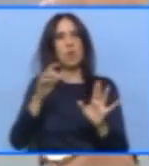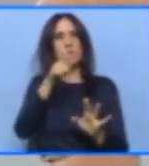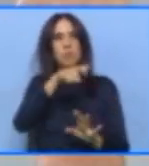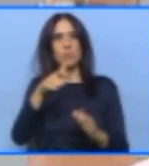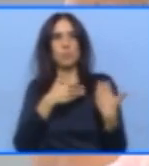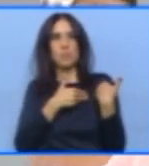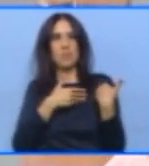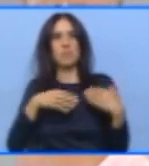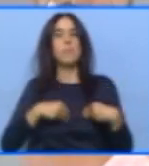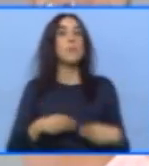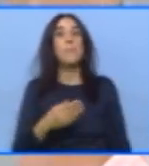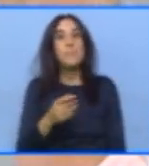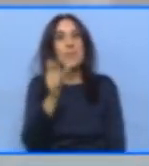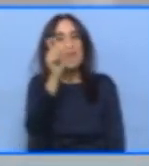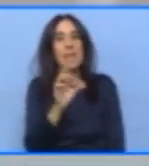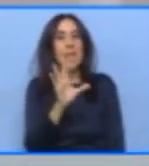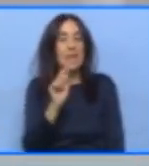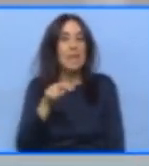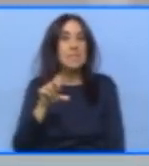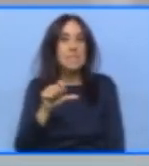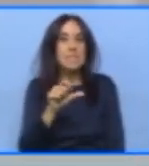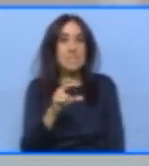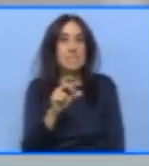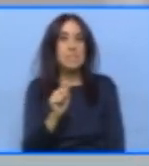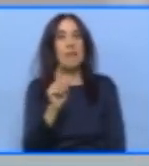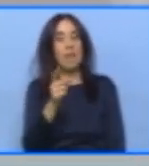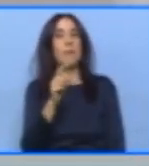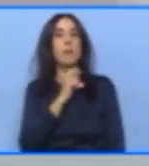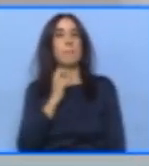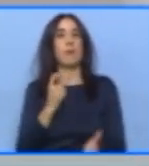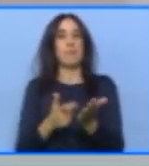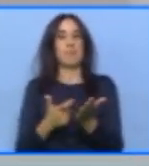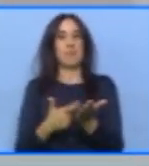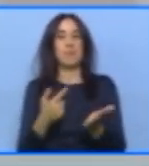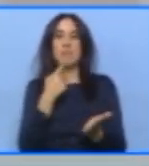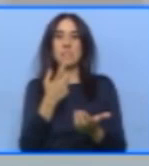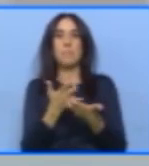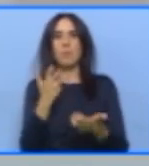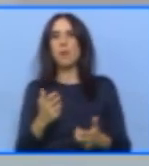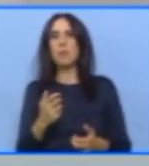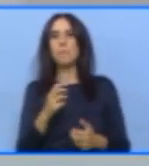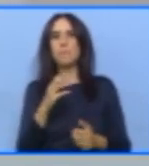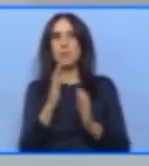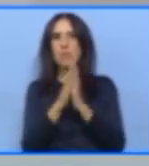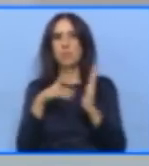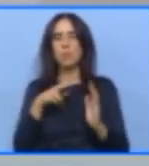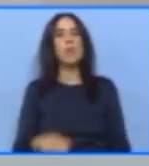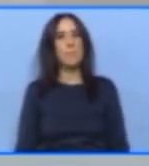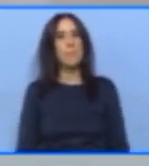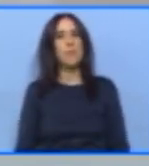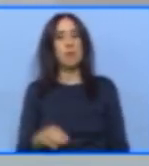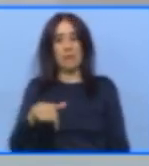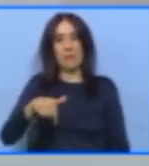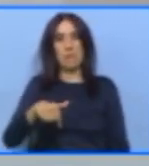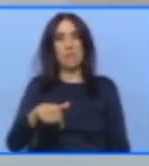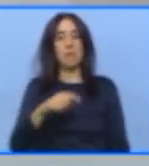sua responsabilidade como igreja. É na carência de padres. Claro. Eu gostaria de sublinhar isto, porque a Igreja de Portugal estimula, está com pois. carência de padres e os padres andam aqui a